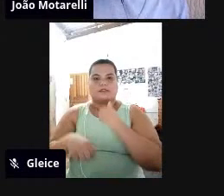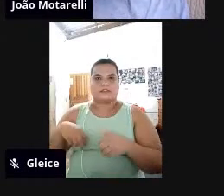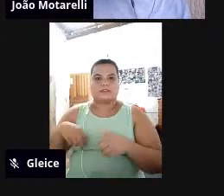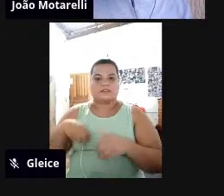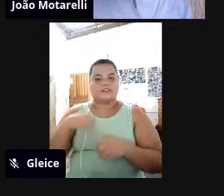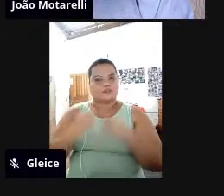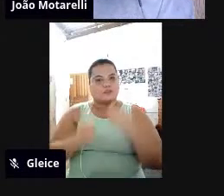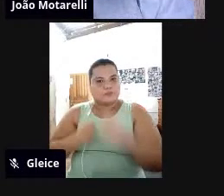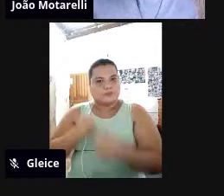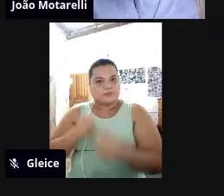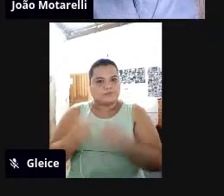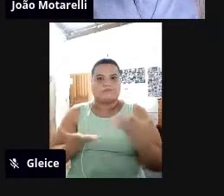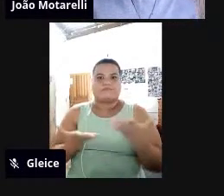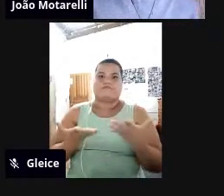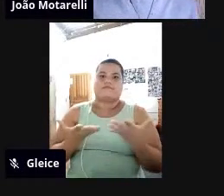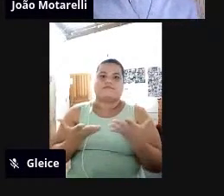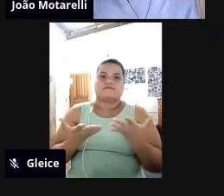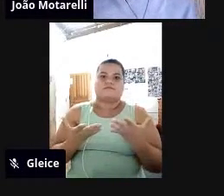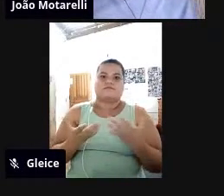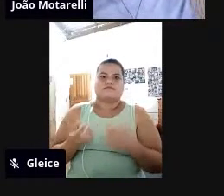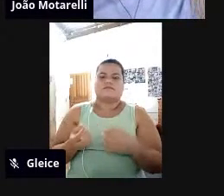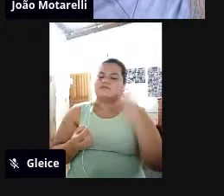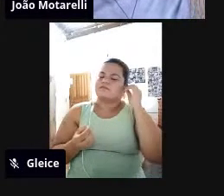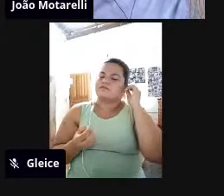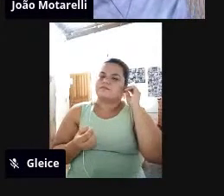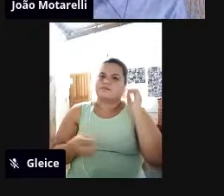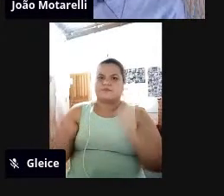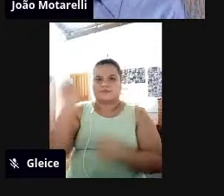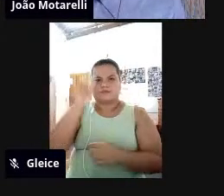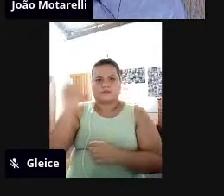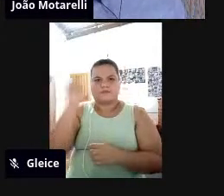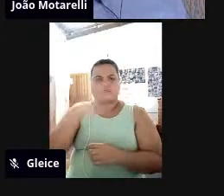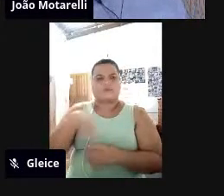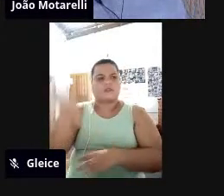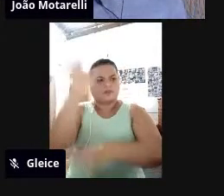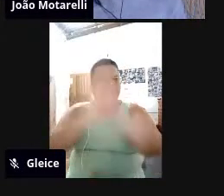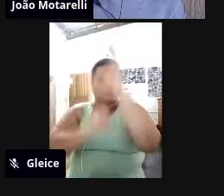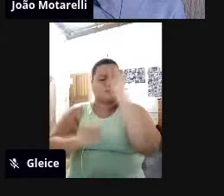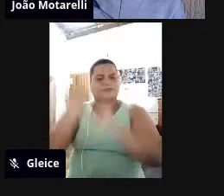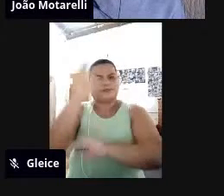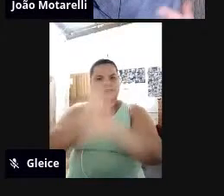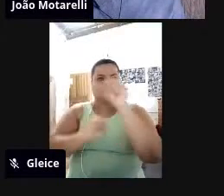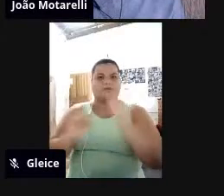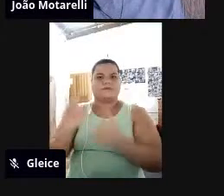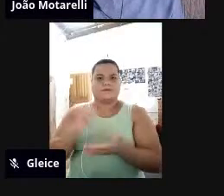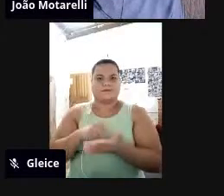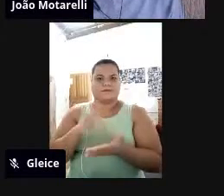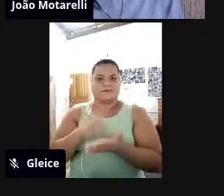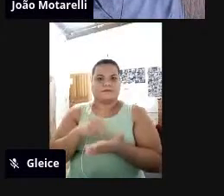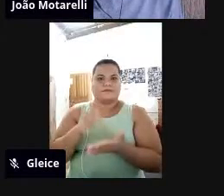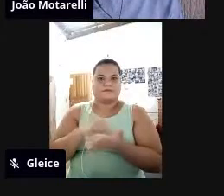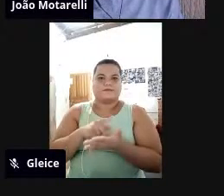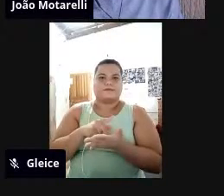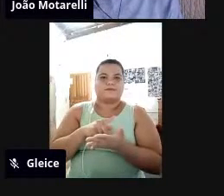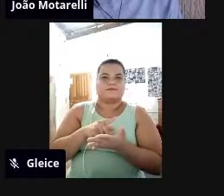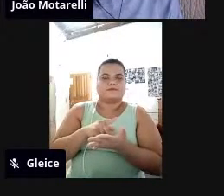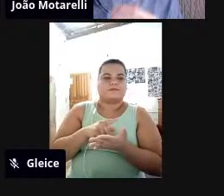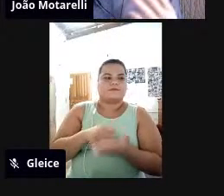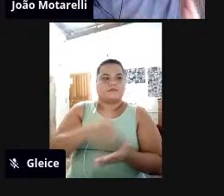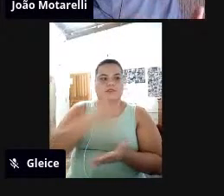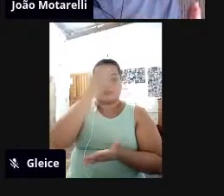clássico, foi um fator até de muito aprendizado. Esses indivíduos da assessoria de